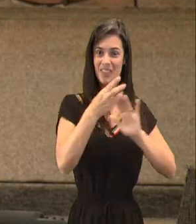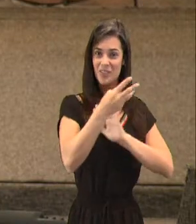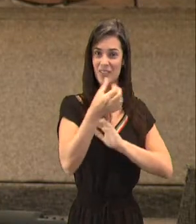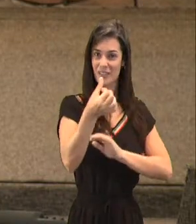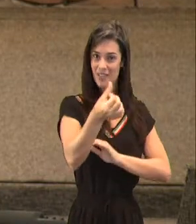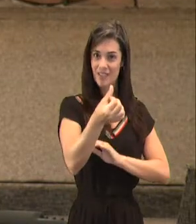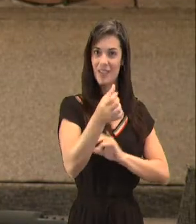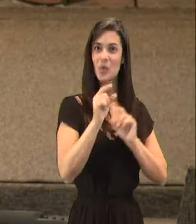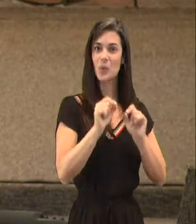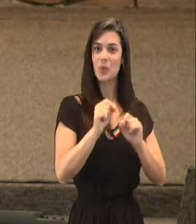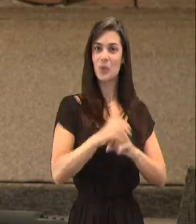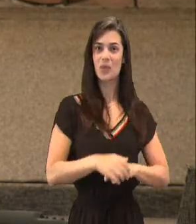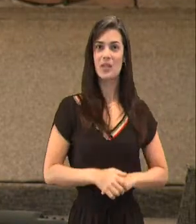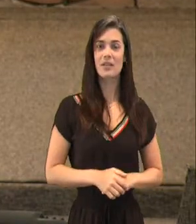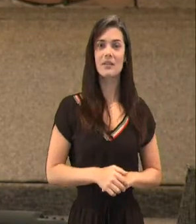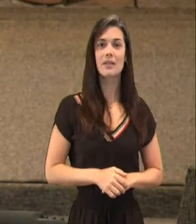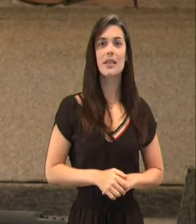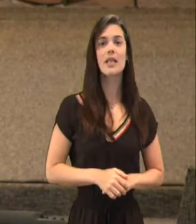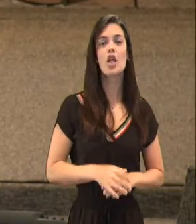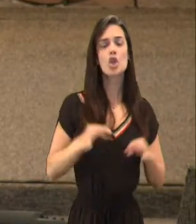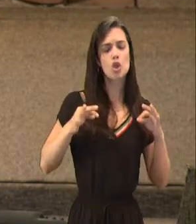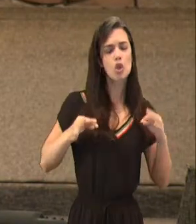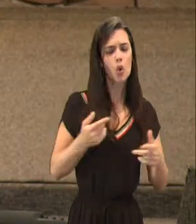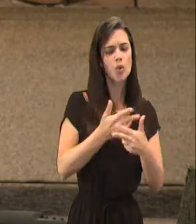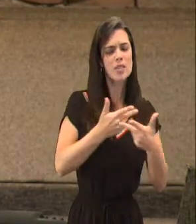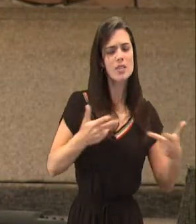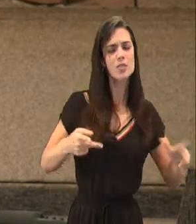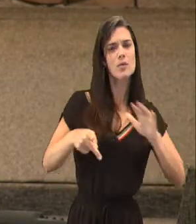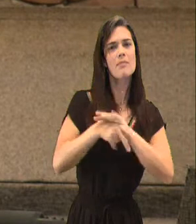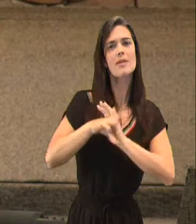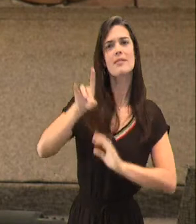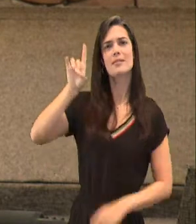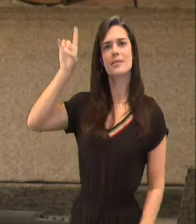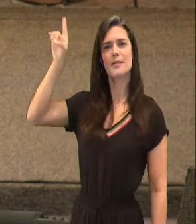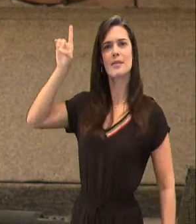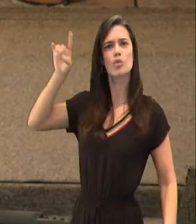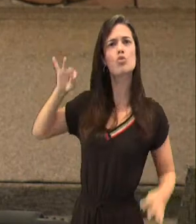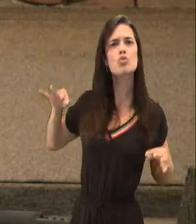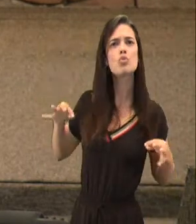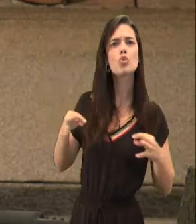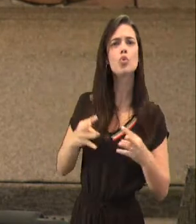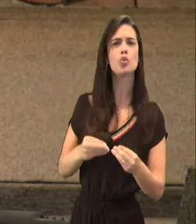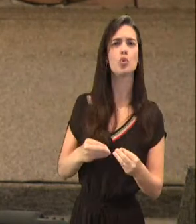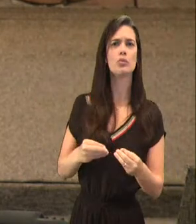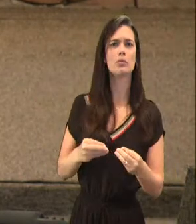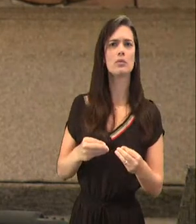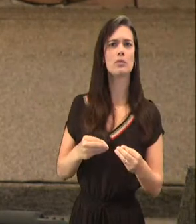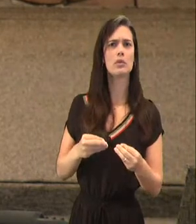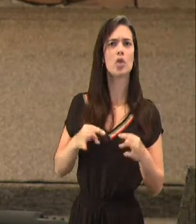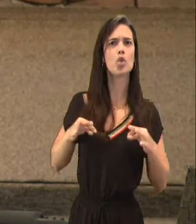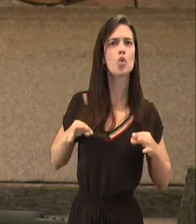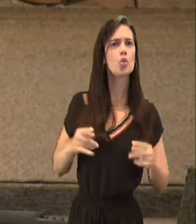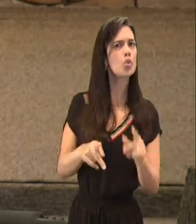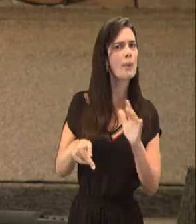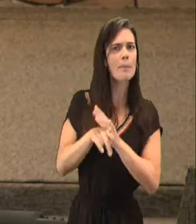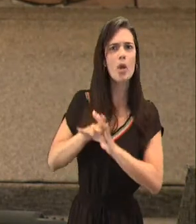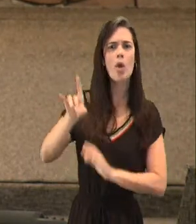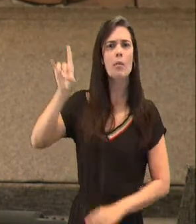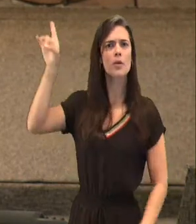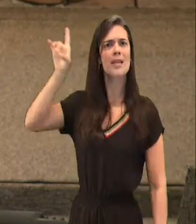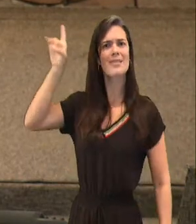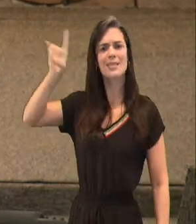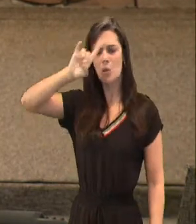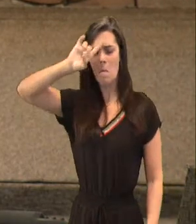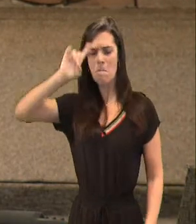porque dele, por ele e para ele são todas as coisas. Todas as coisas são dele, ou seja, ele tem o